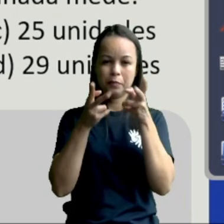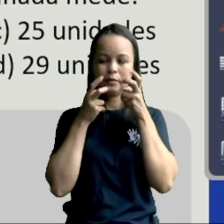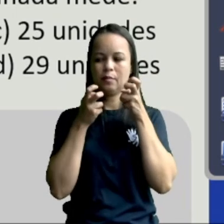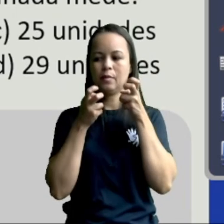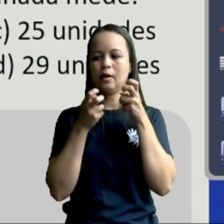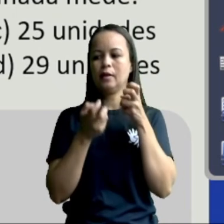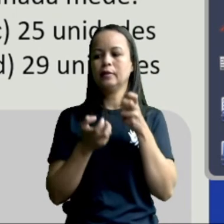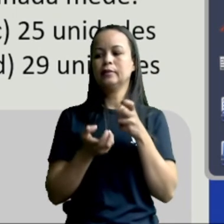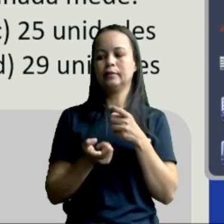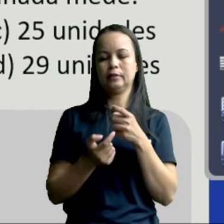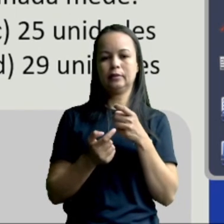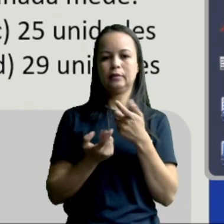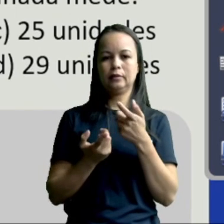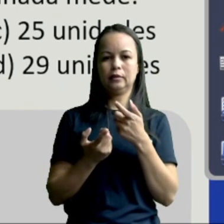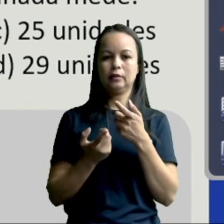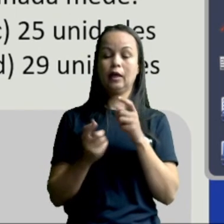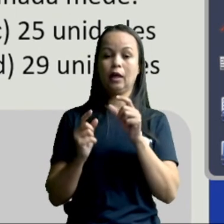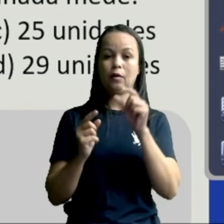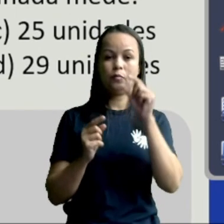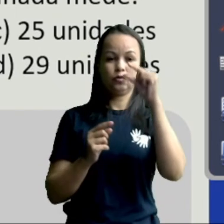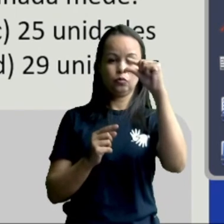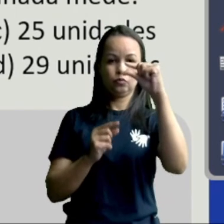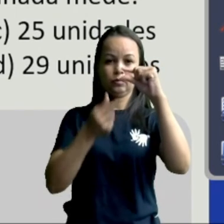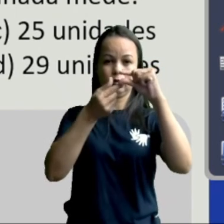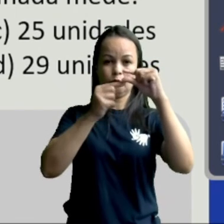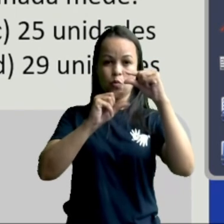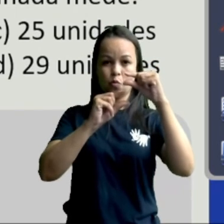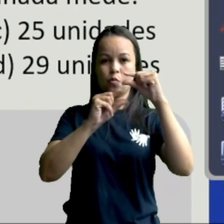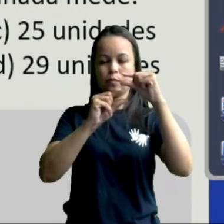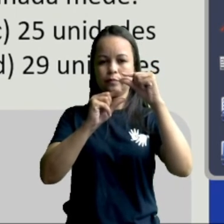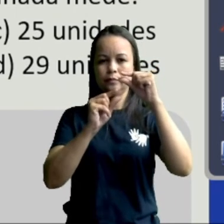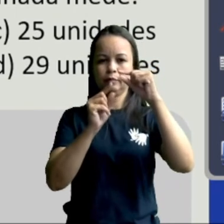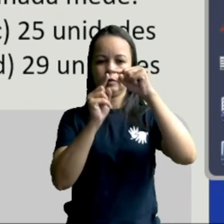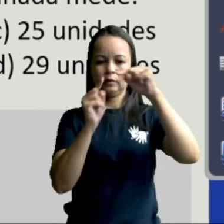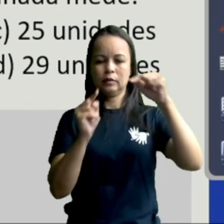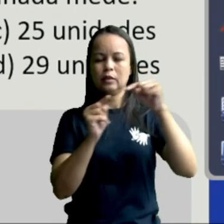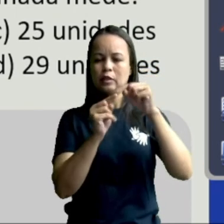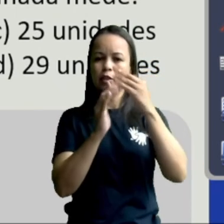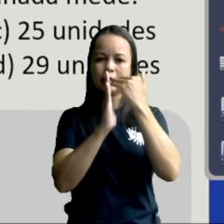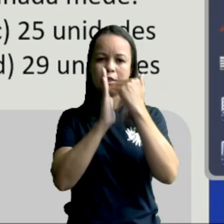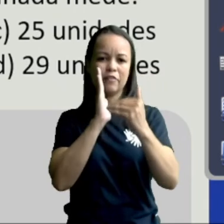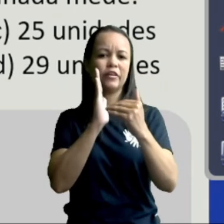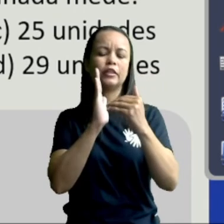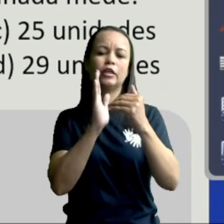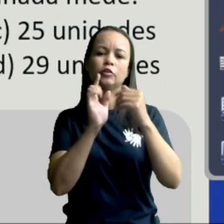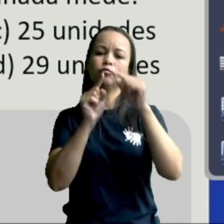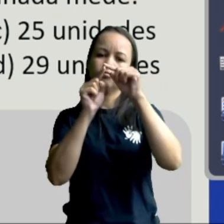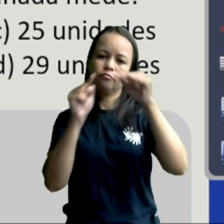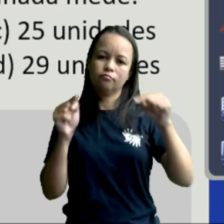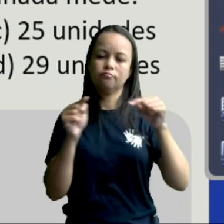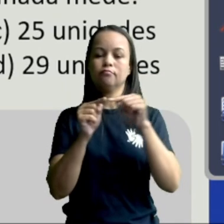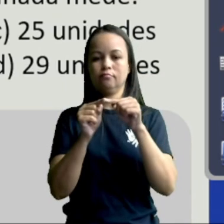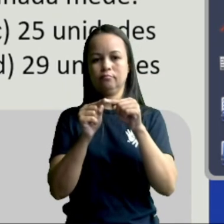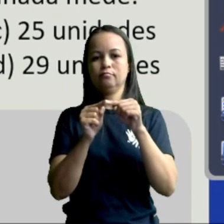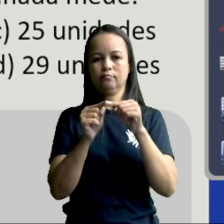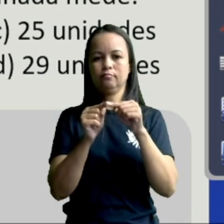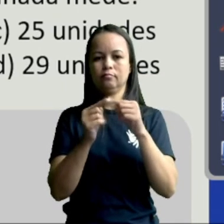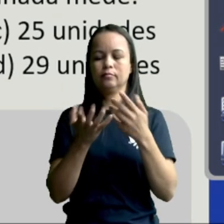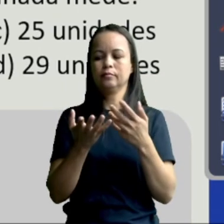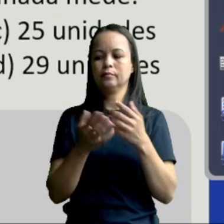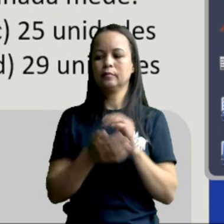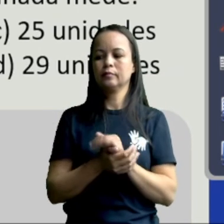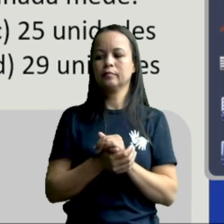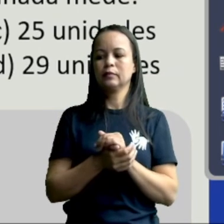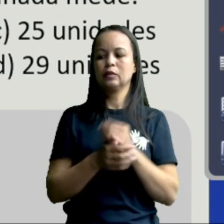aqui, ó, um quadrado com 2 quadradinhos de cada lado, que foi dividido ao meio, formando esse triângulozinho.